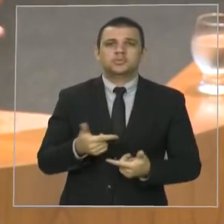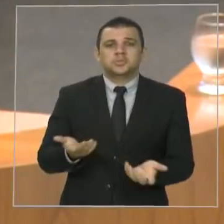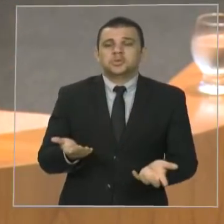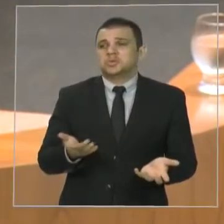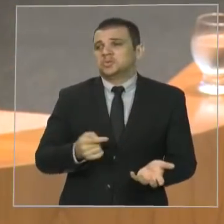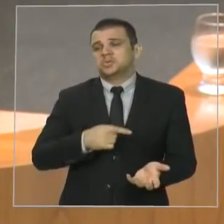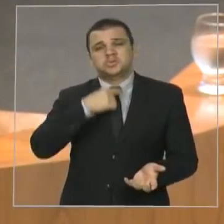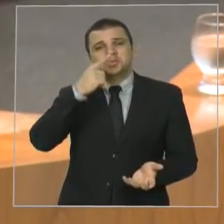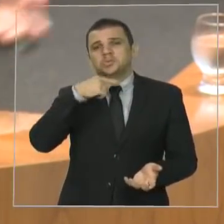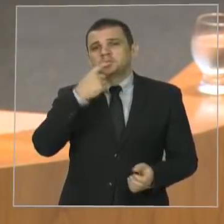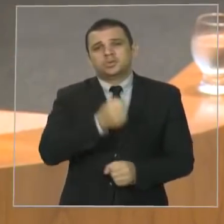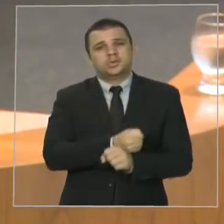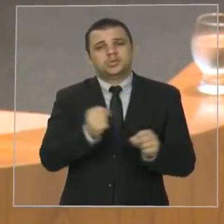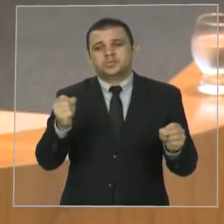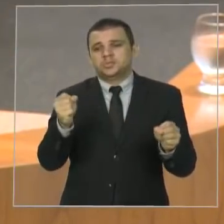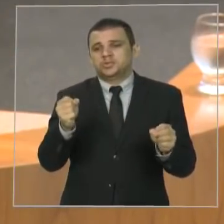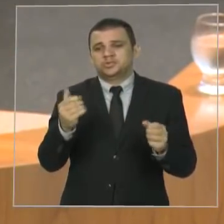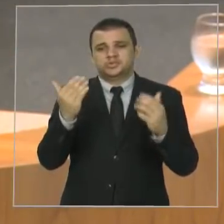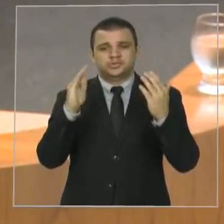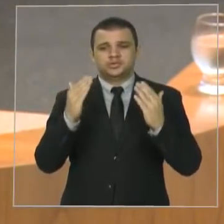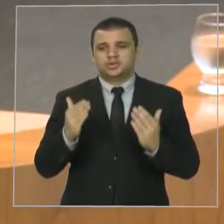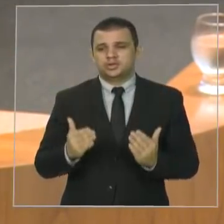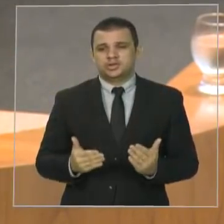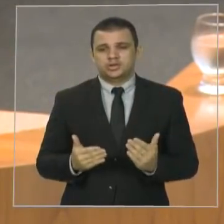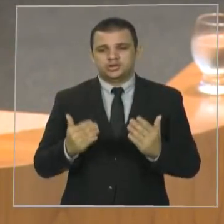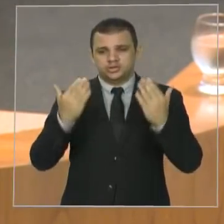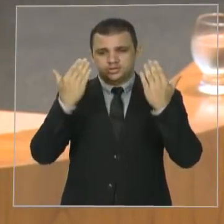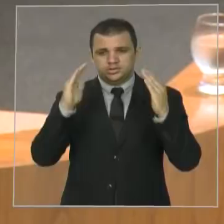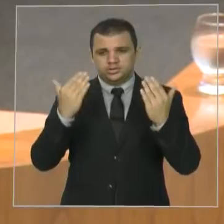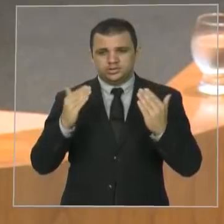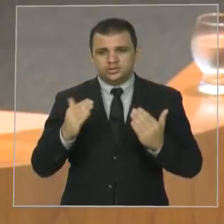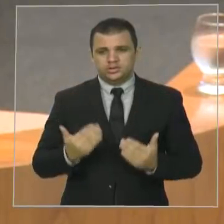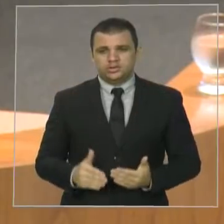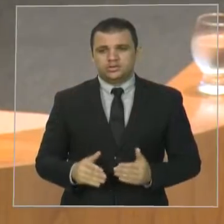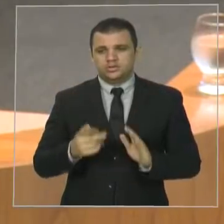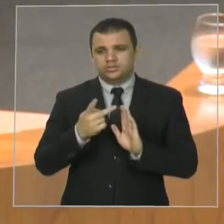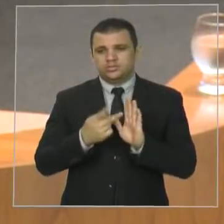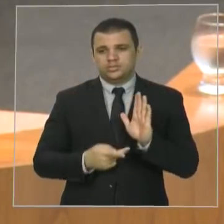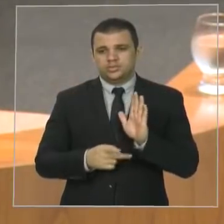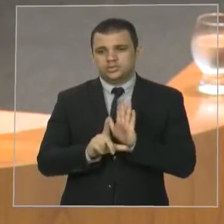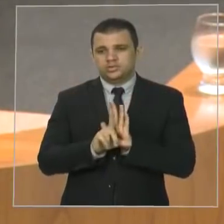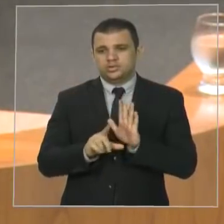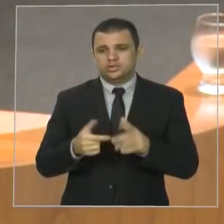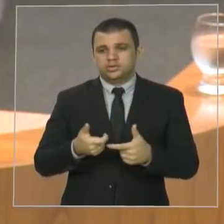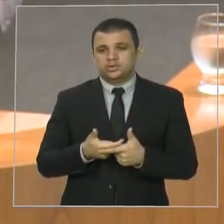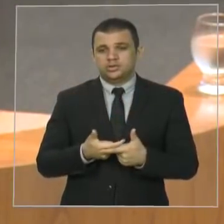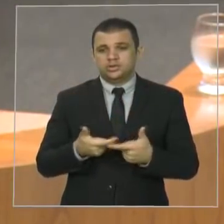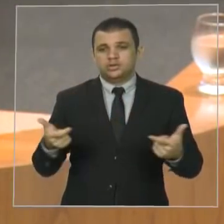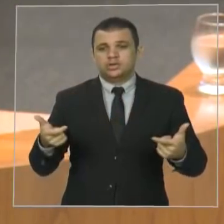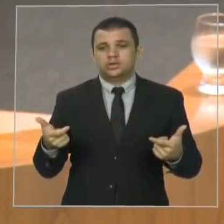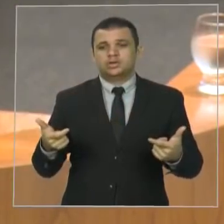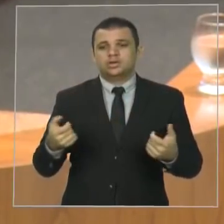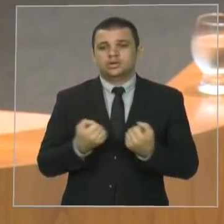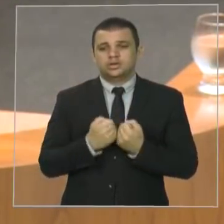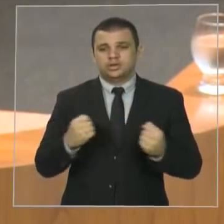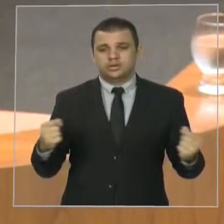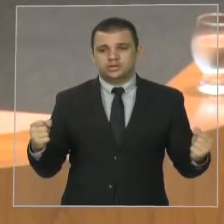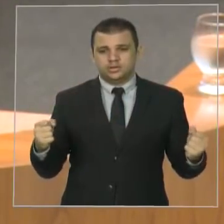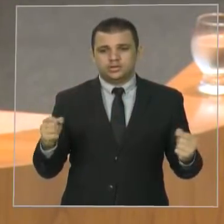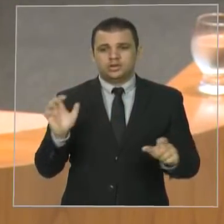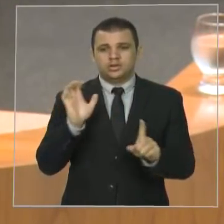Criar conselhos que ninguém sabe o que vai fazer. Então, nós temos que ter a responsabilidade de